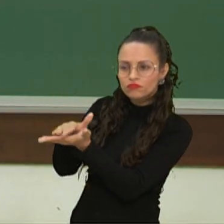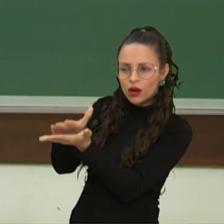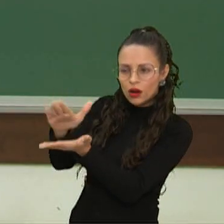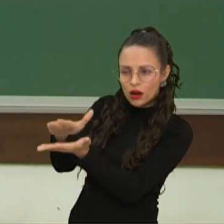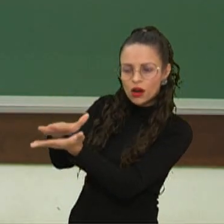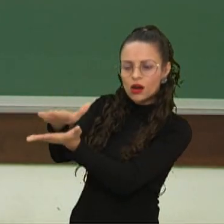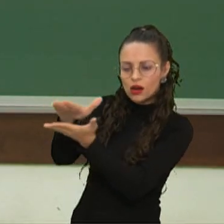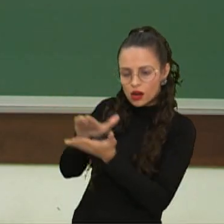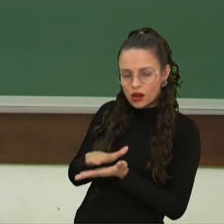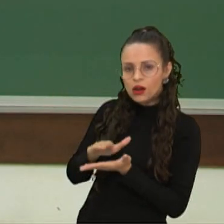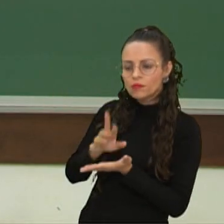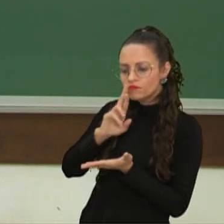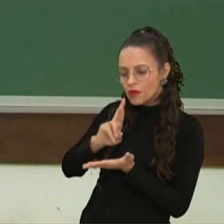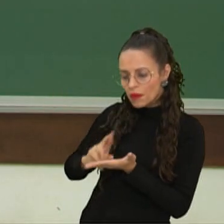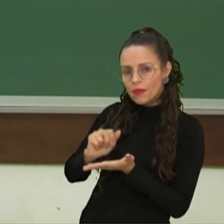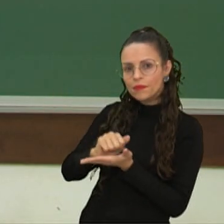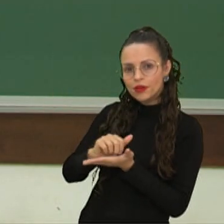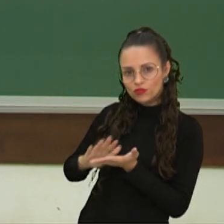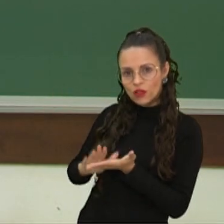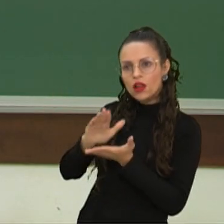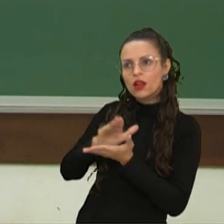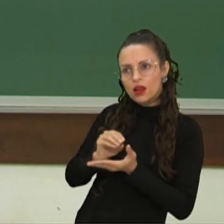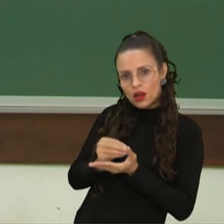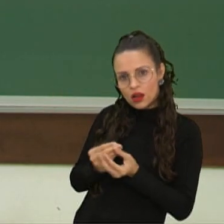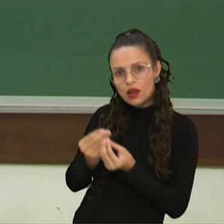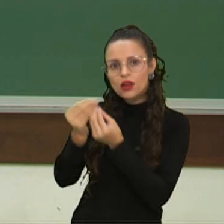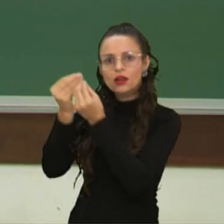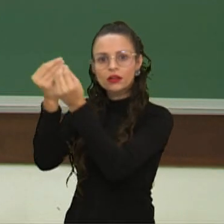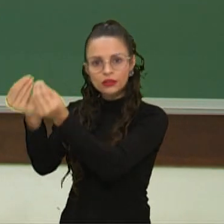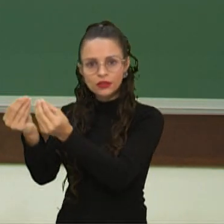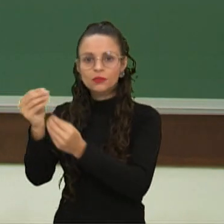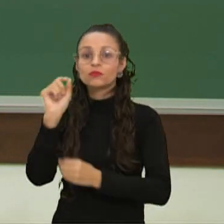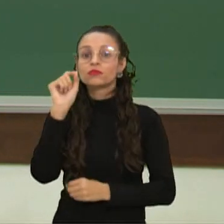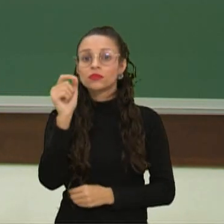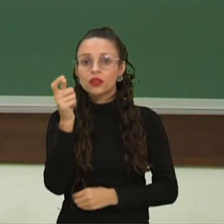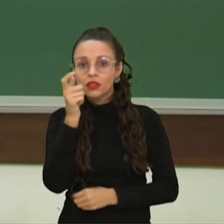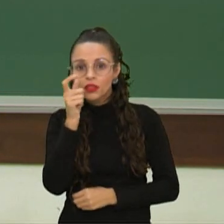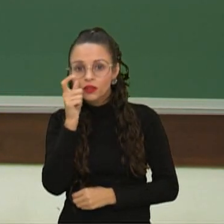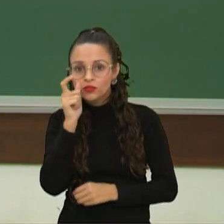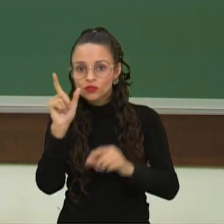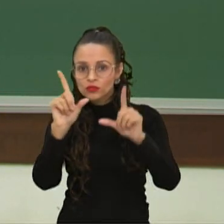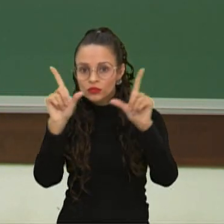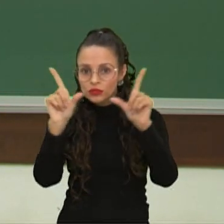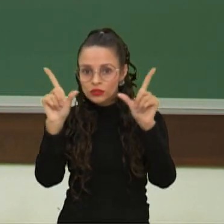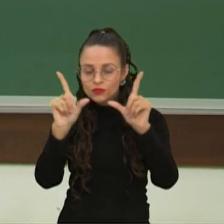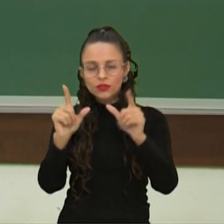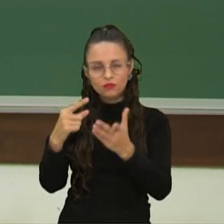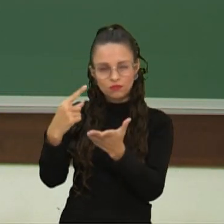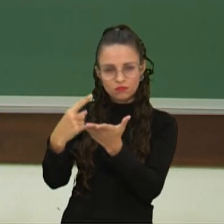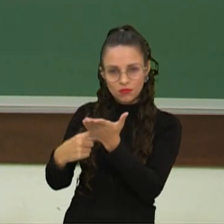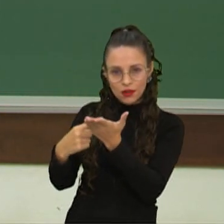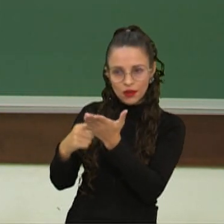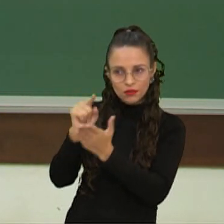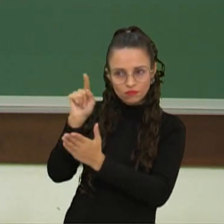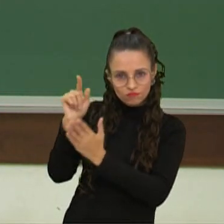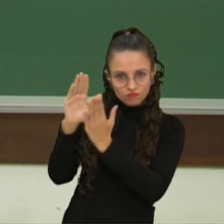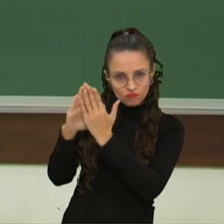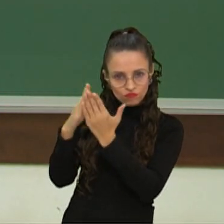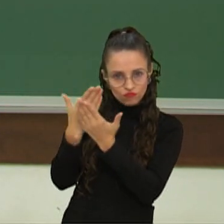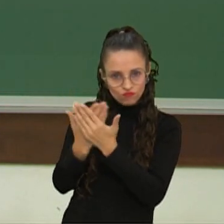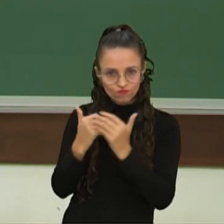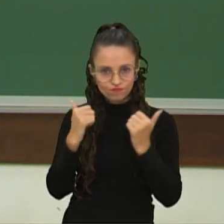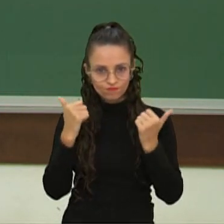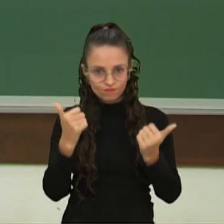aquela galera também que está assistindo somente pela TV, né? Então você faz as atividades, pega o material, marca um horário para devolver, tá